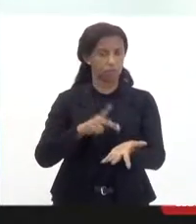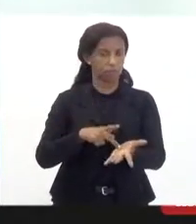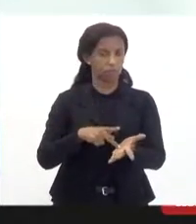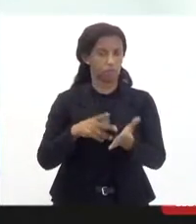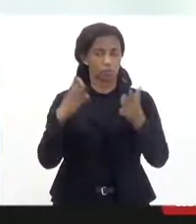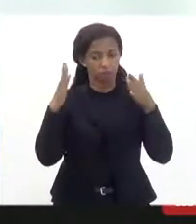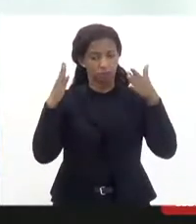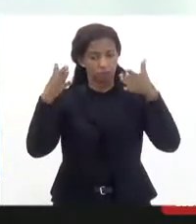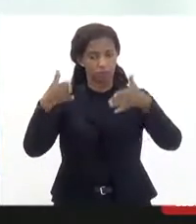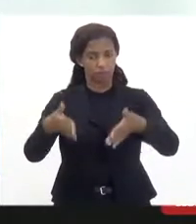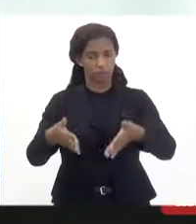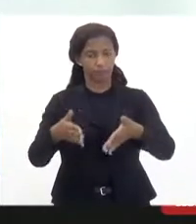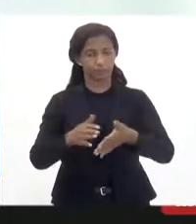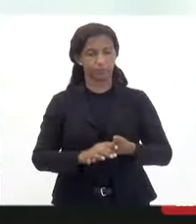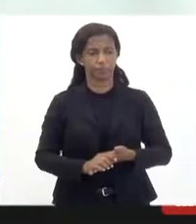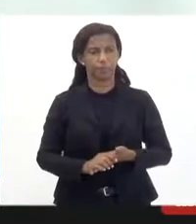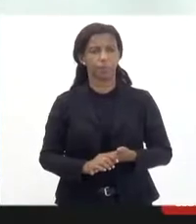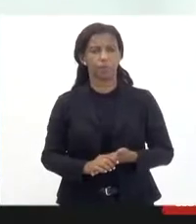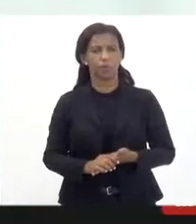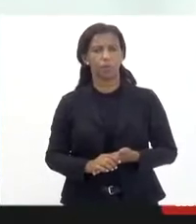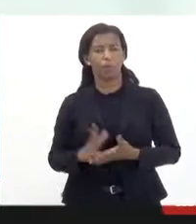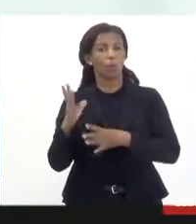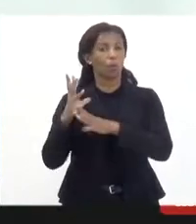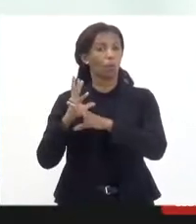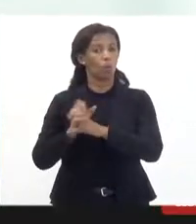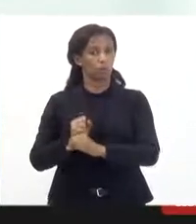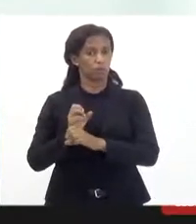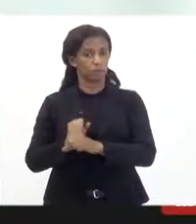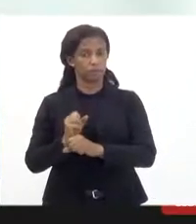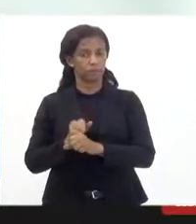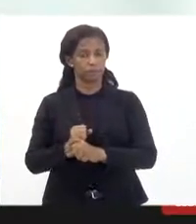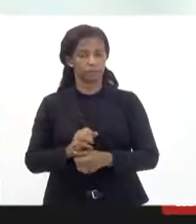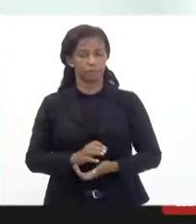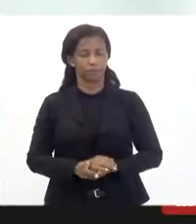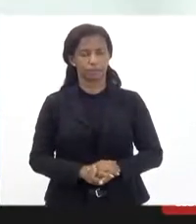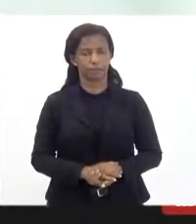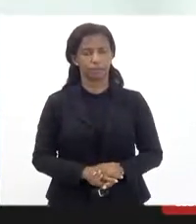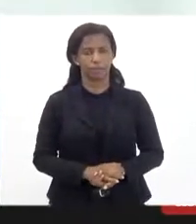ótica, doutor Hugo, contábil.